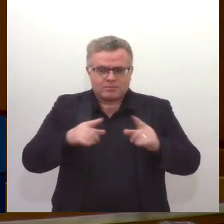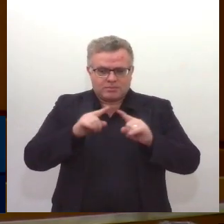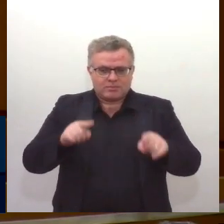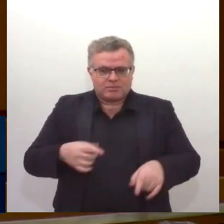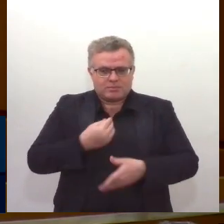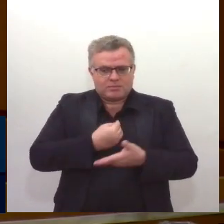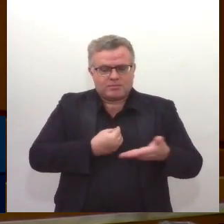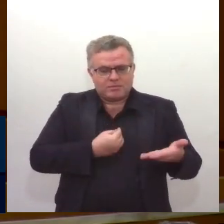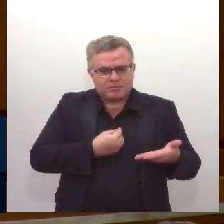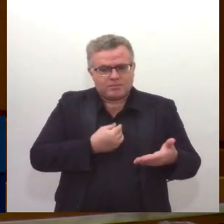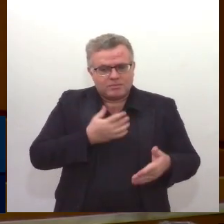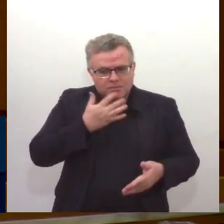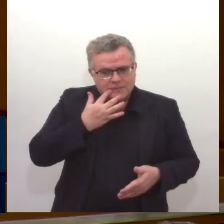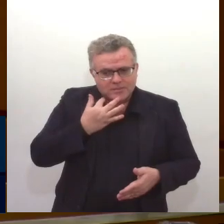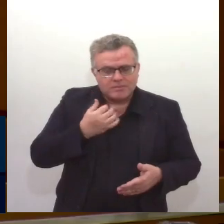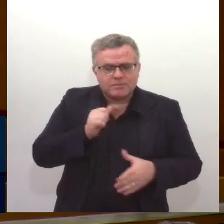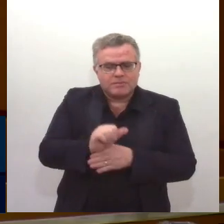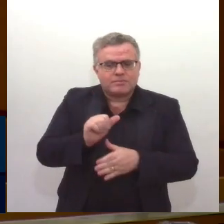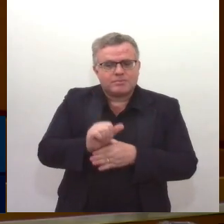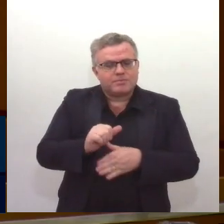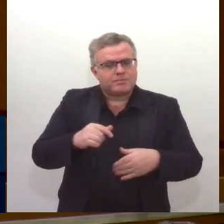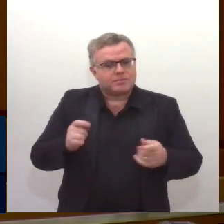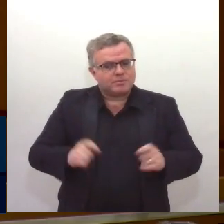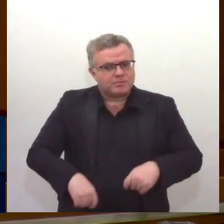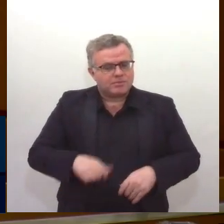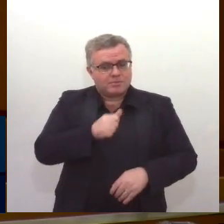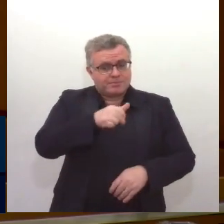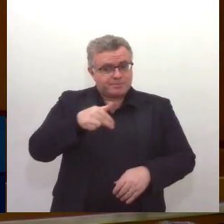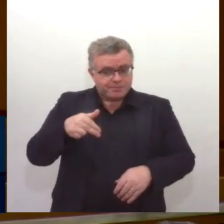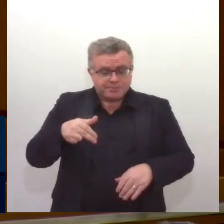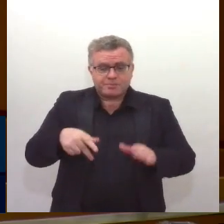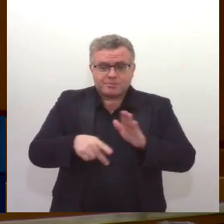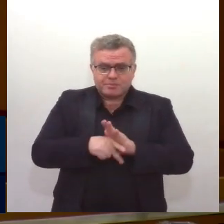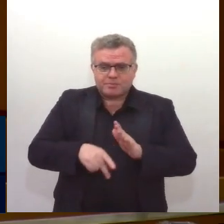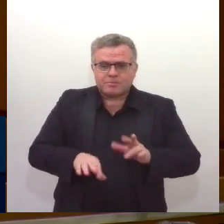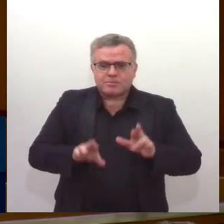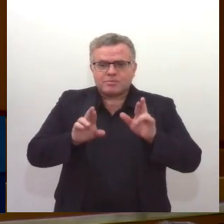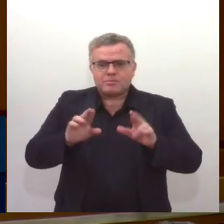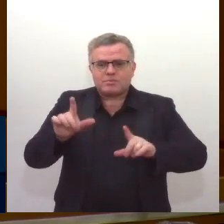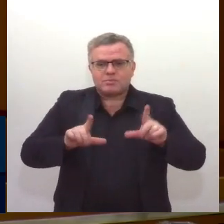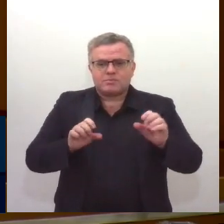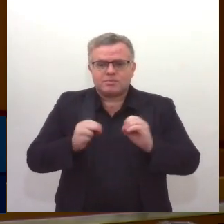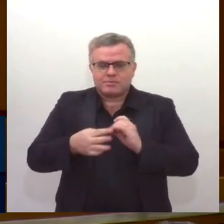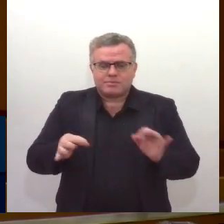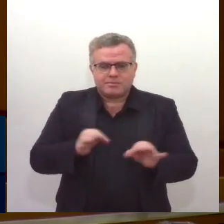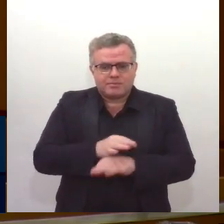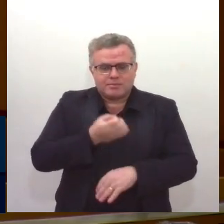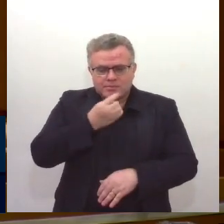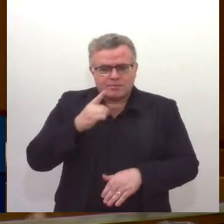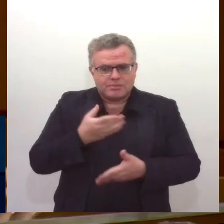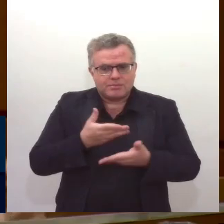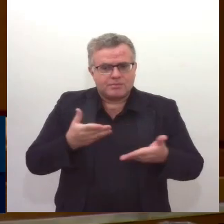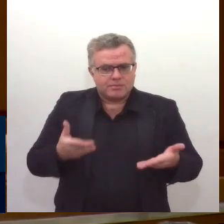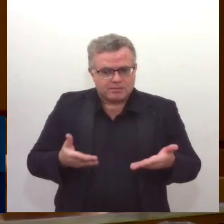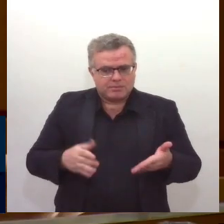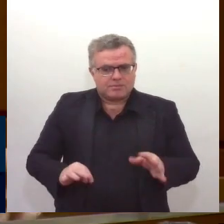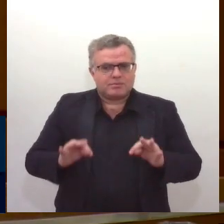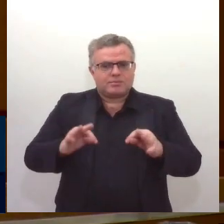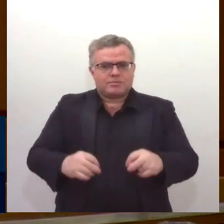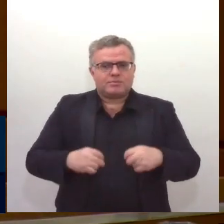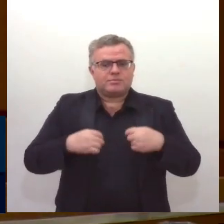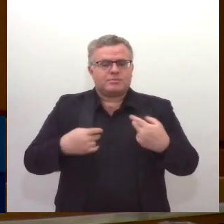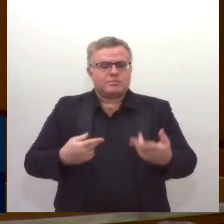pessoal da agência de notícias, da TV Alese. Um bom dia à população sergipana que nos acompanha pela